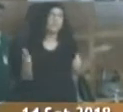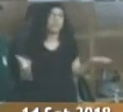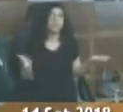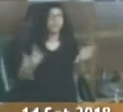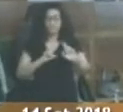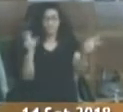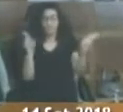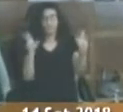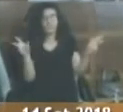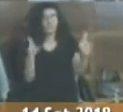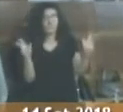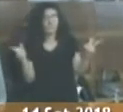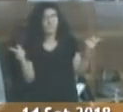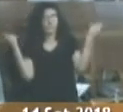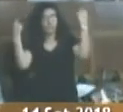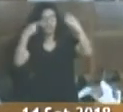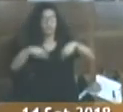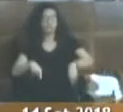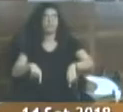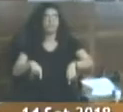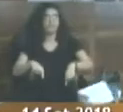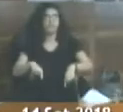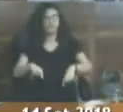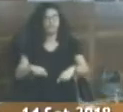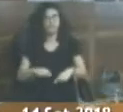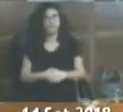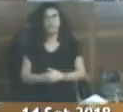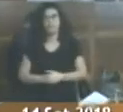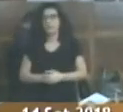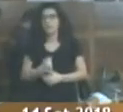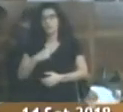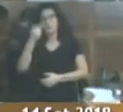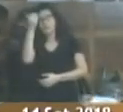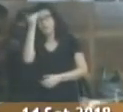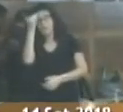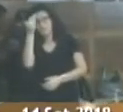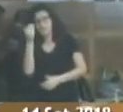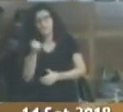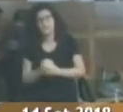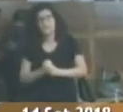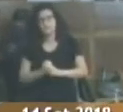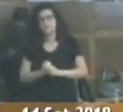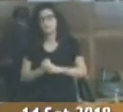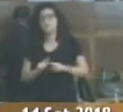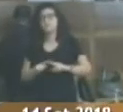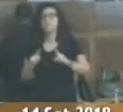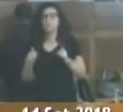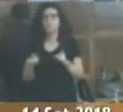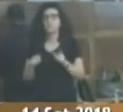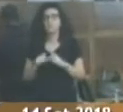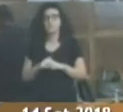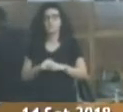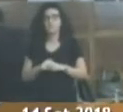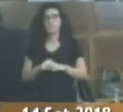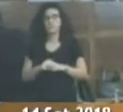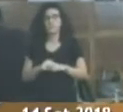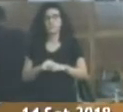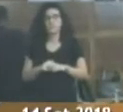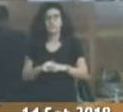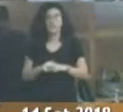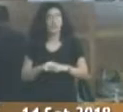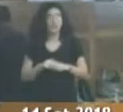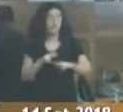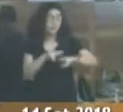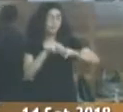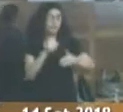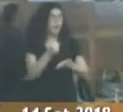foi um desafio gigantesco para mim entender isso. Mas, graças ao